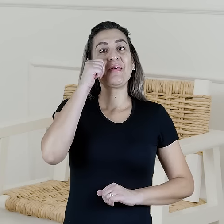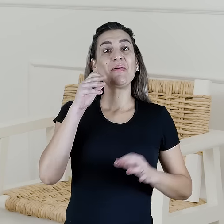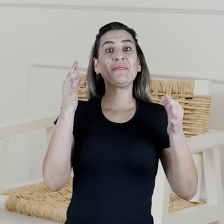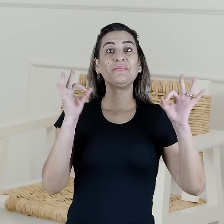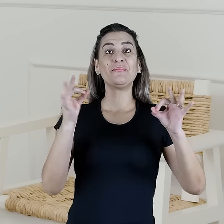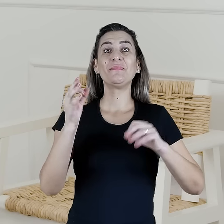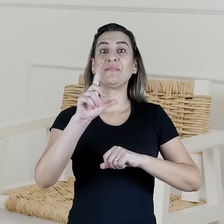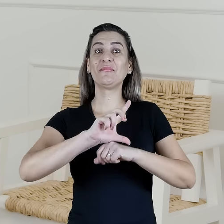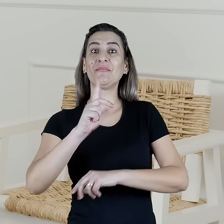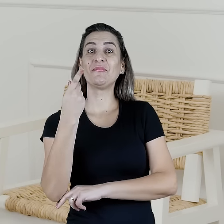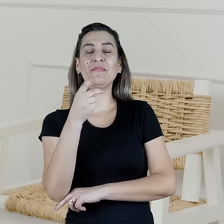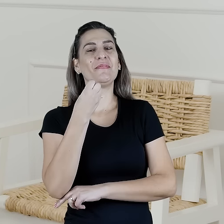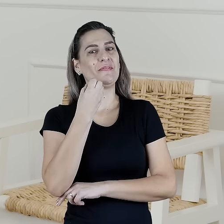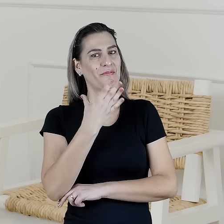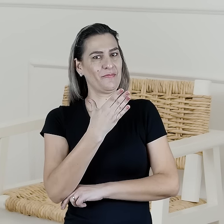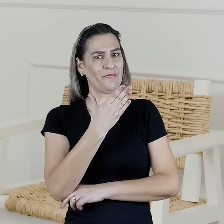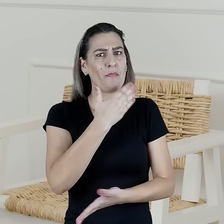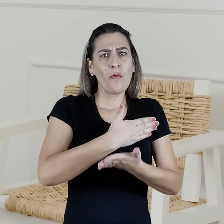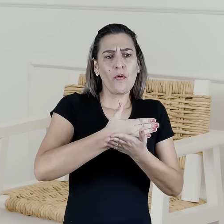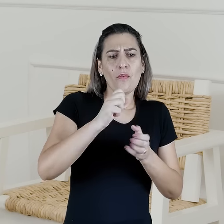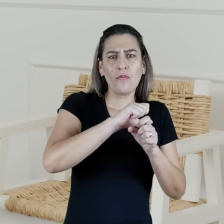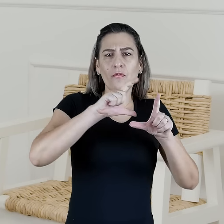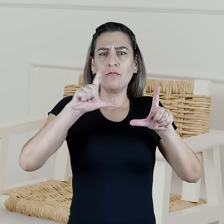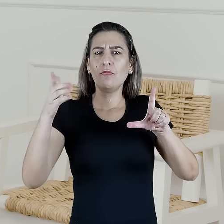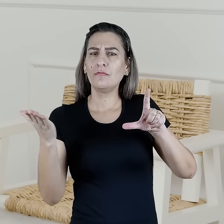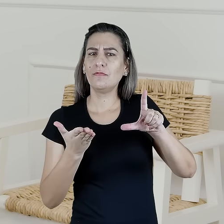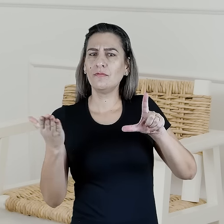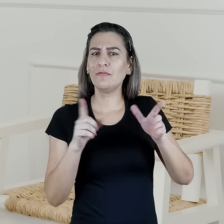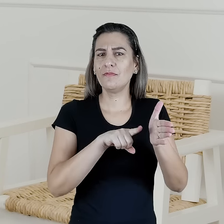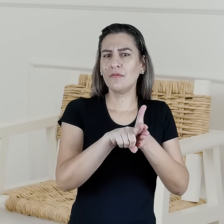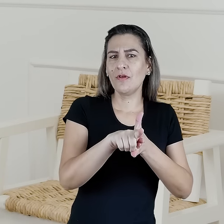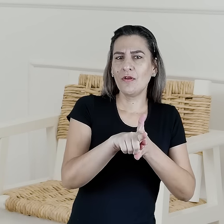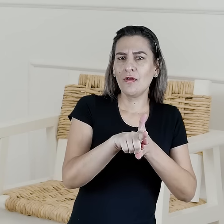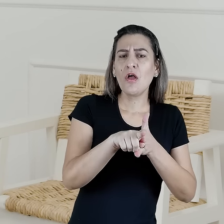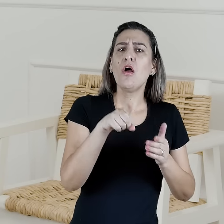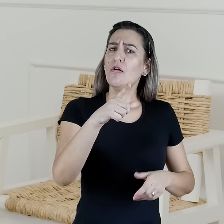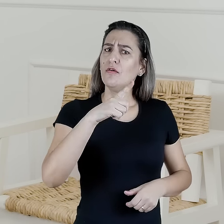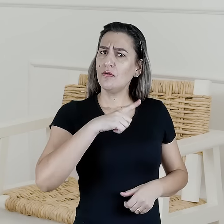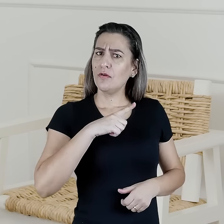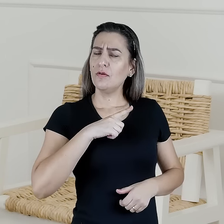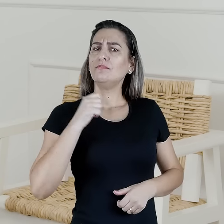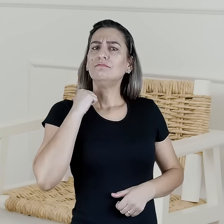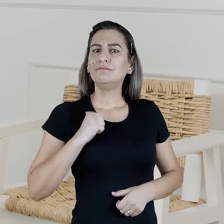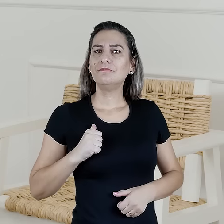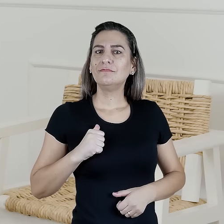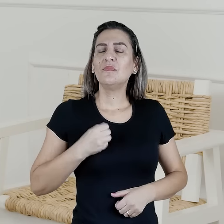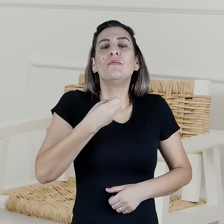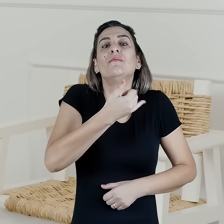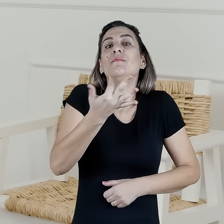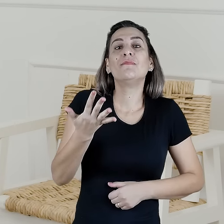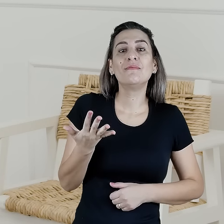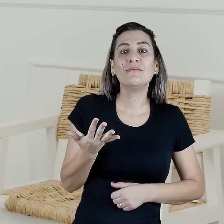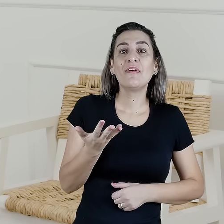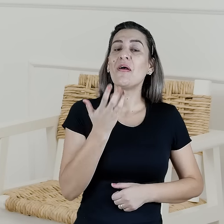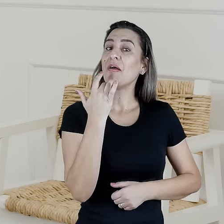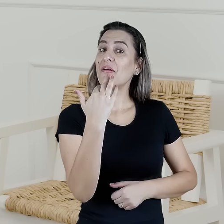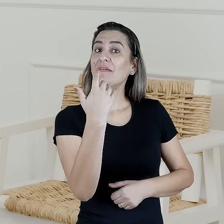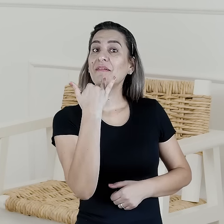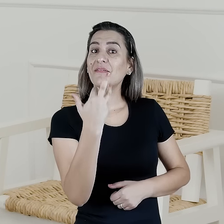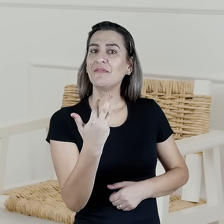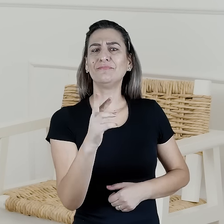Oi, Chilosas da Van, tudo bem com vocês? Já vou iniciar o vídeo de hoje fazendo uma pergunta. Quantas bolsas você